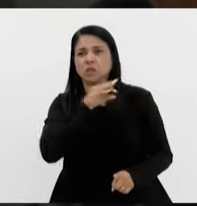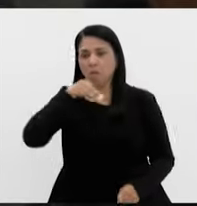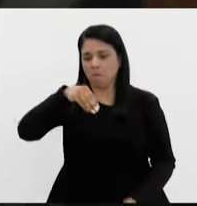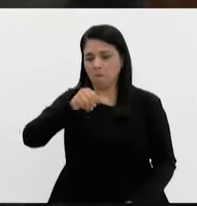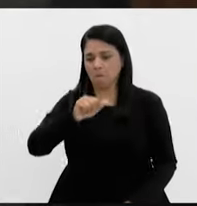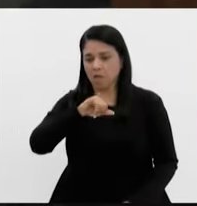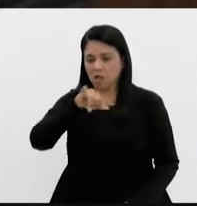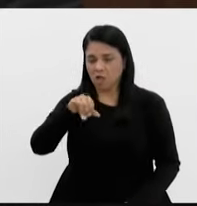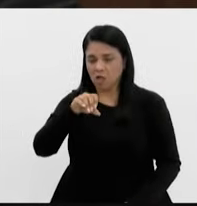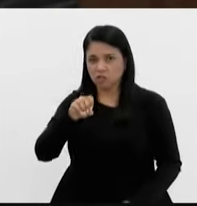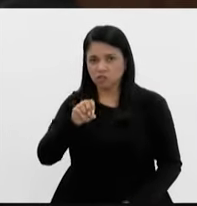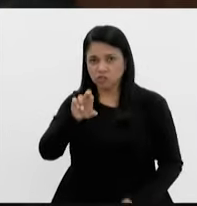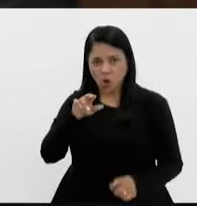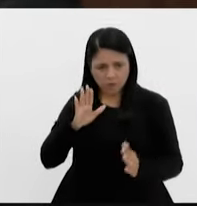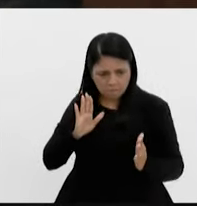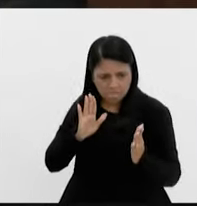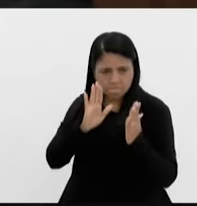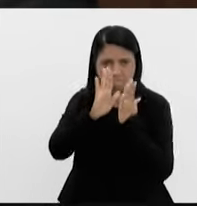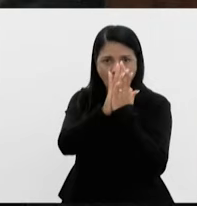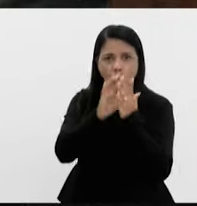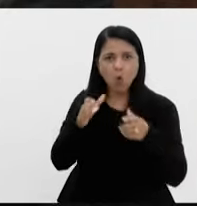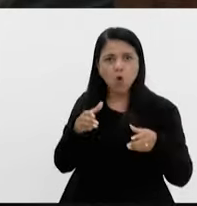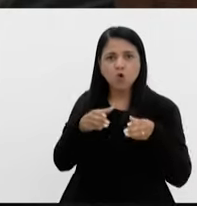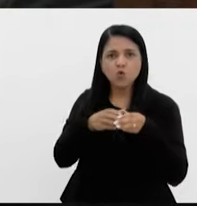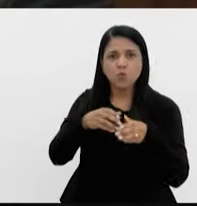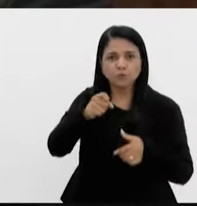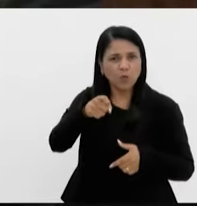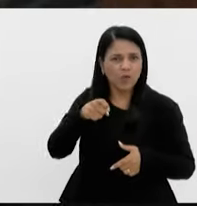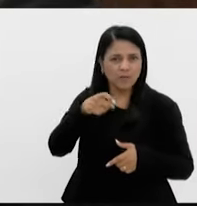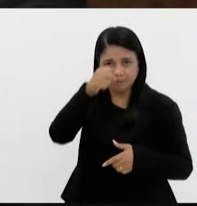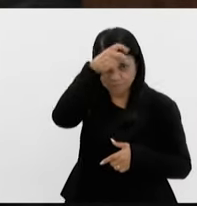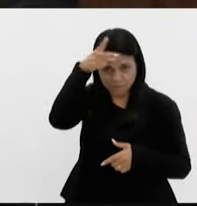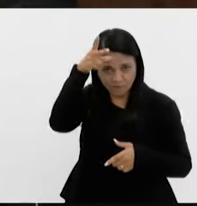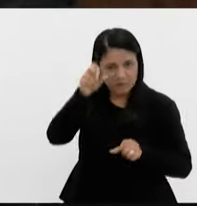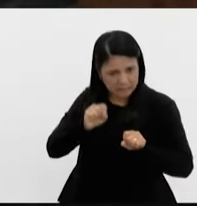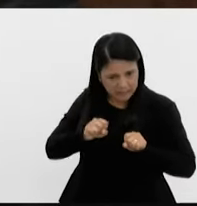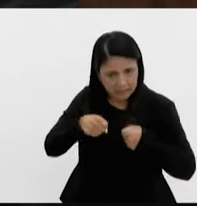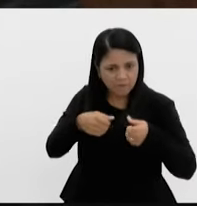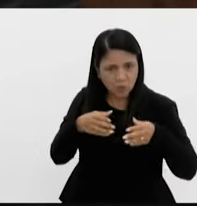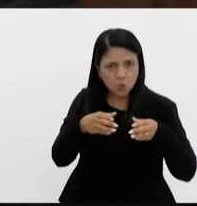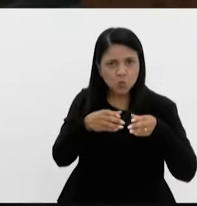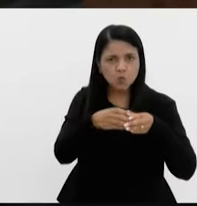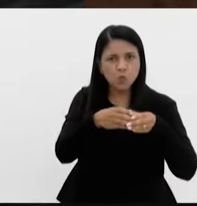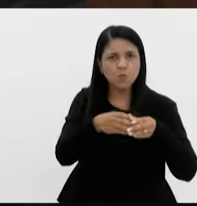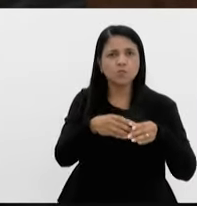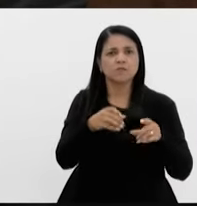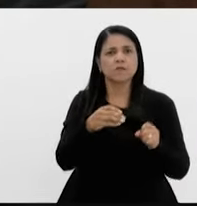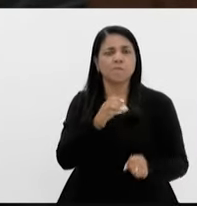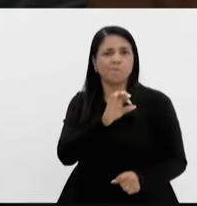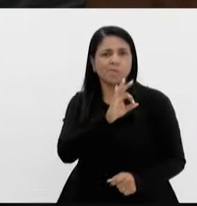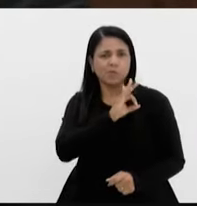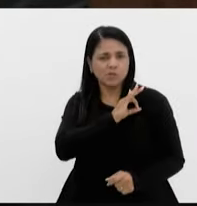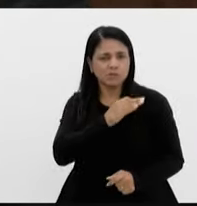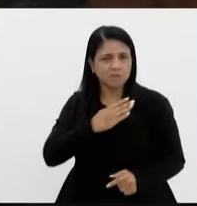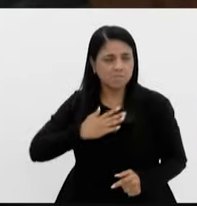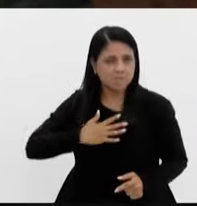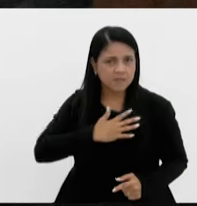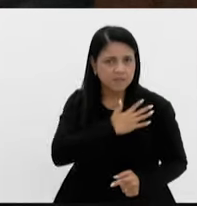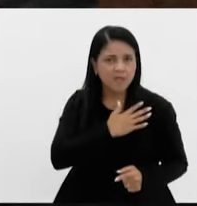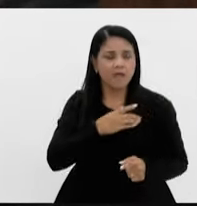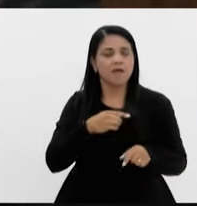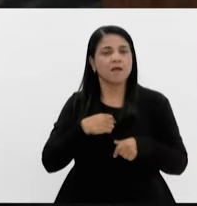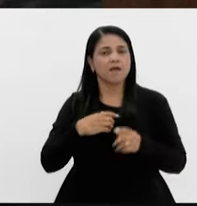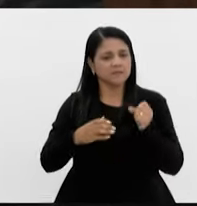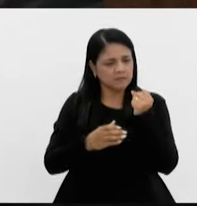enfrentou essa quadrilha depois e defendeu a tropa defendeu a instituição policial militar defendeu a segurança pública e